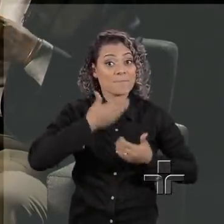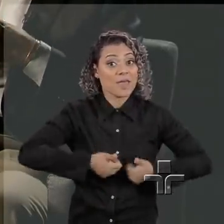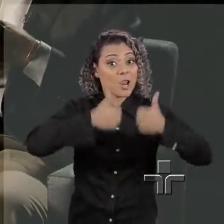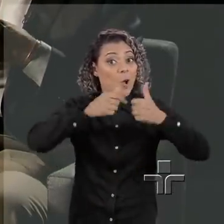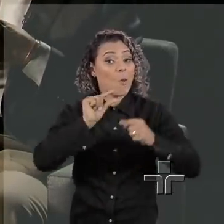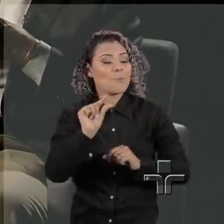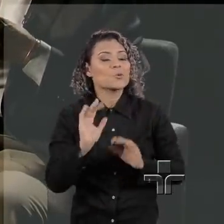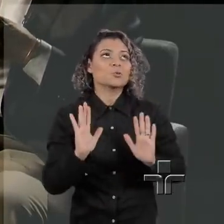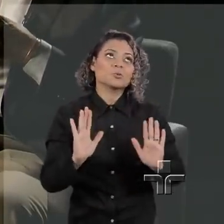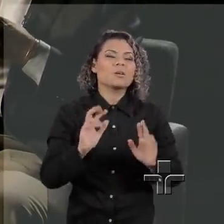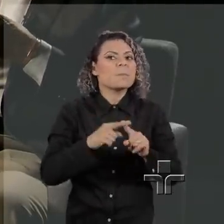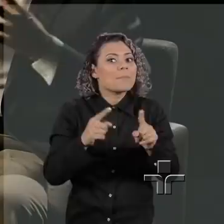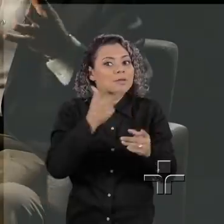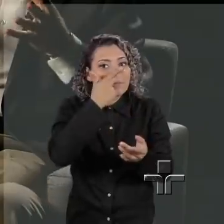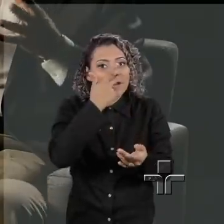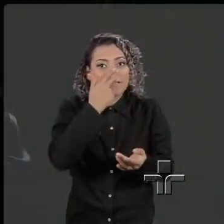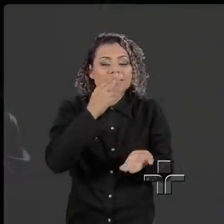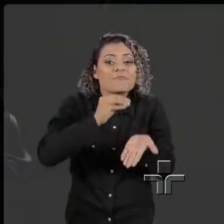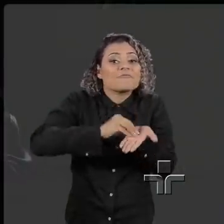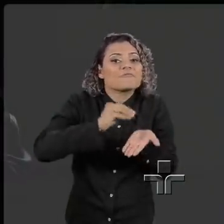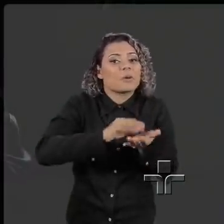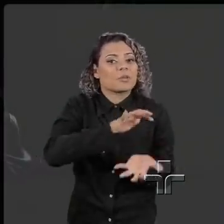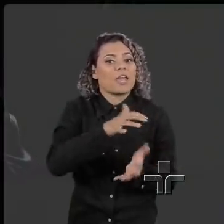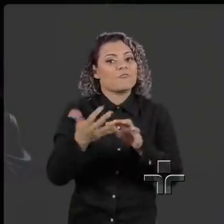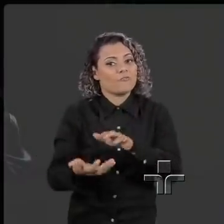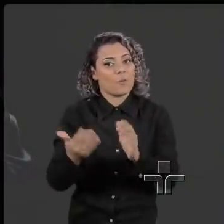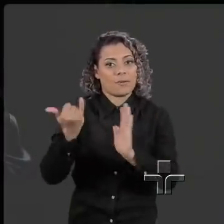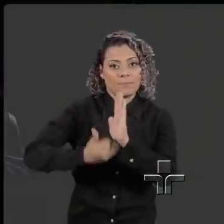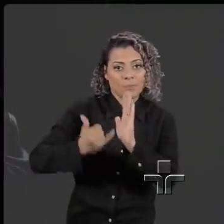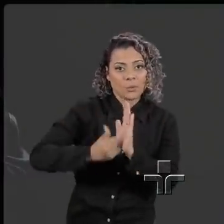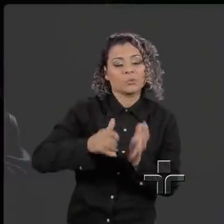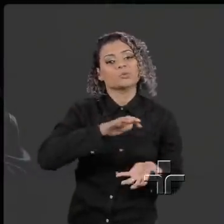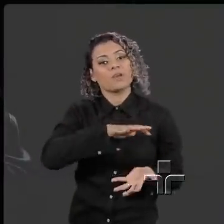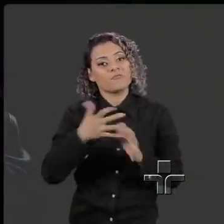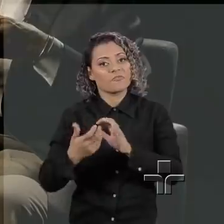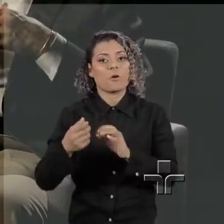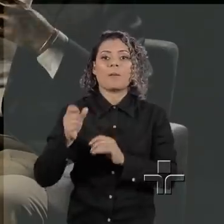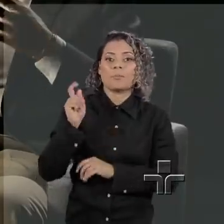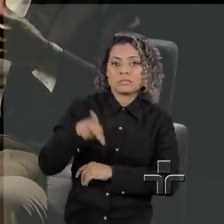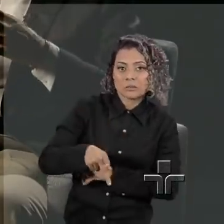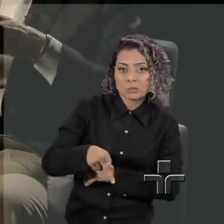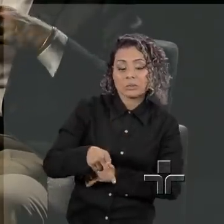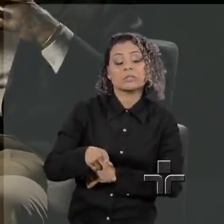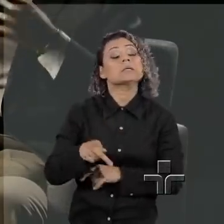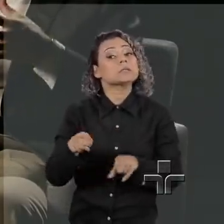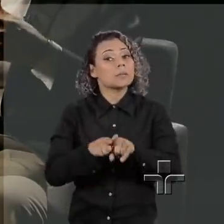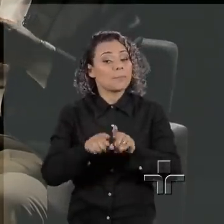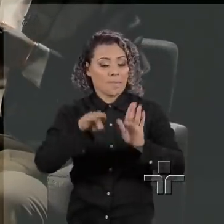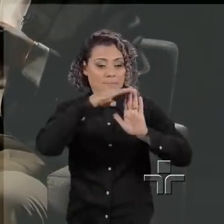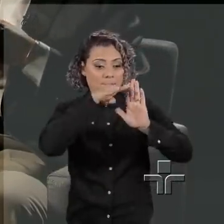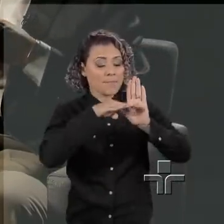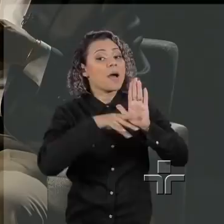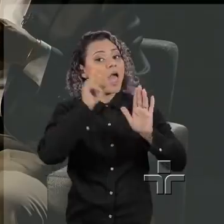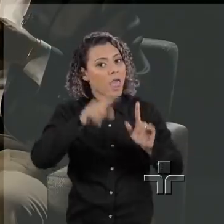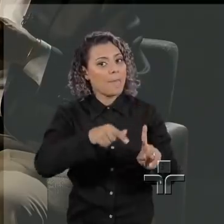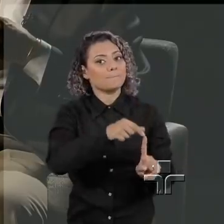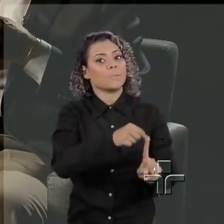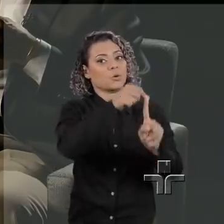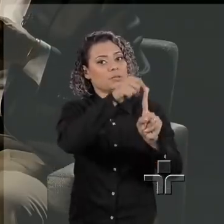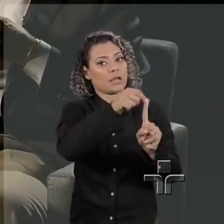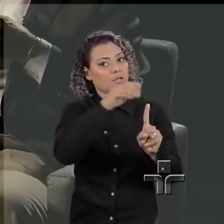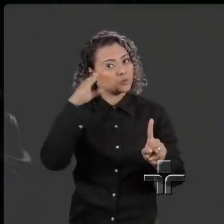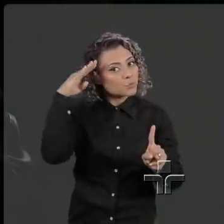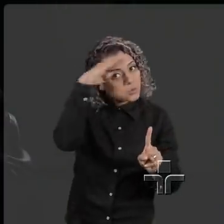ainda ficam pendentes essas grandes reformas. A reforma da Previdência volta para a agenda, tudo indica que vai ser uma prioridade do próximo governo,